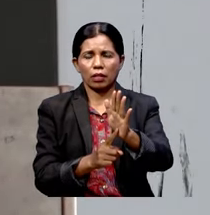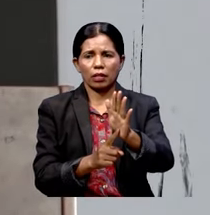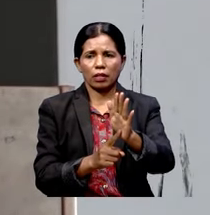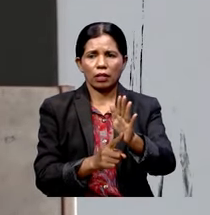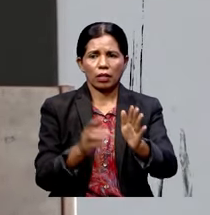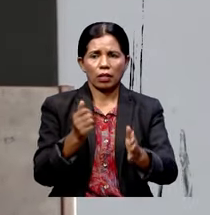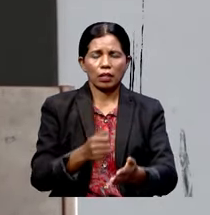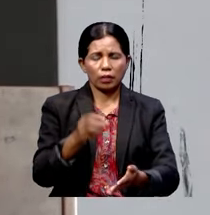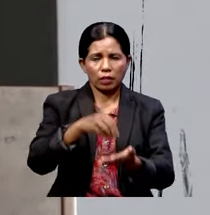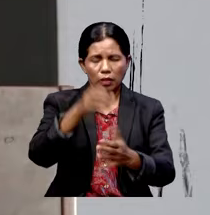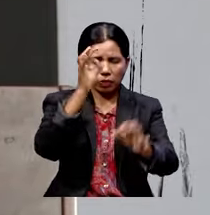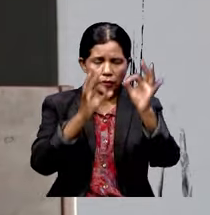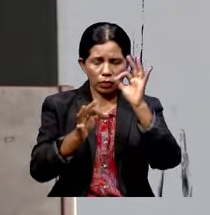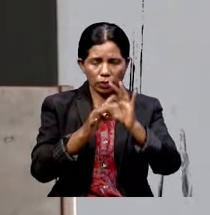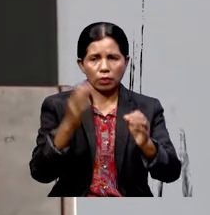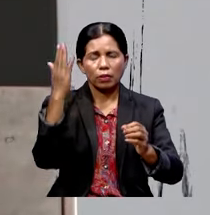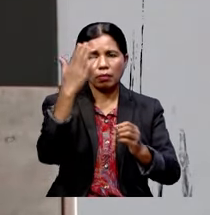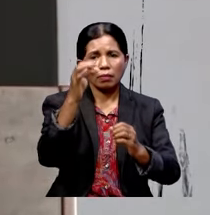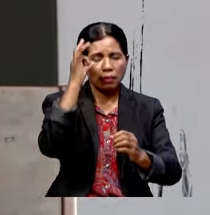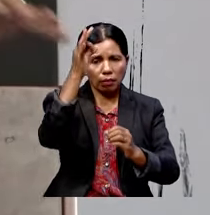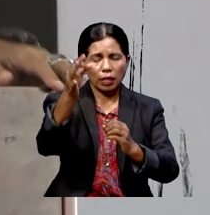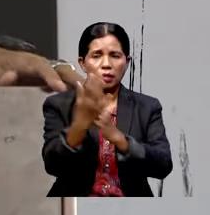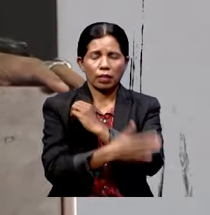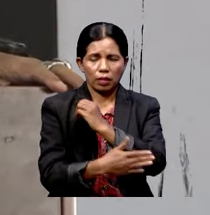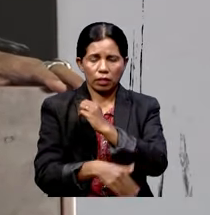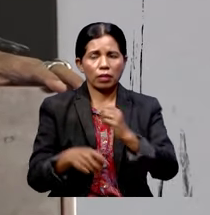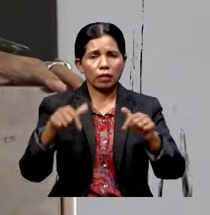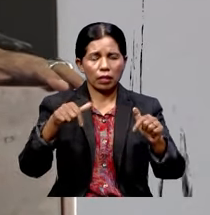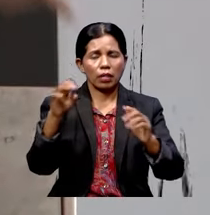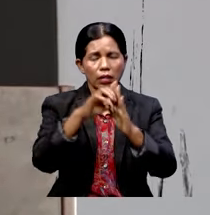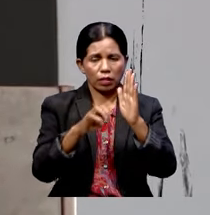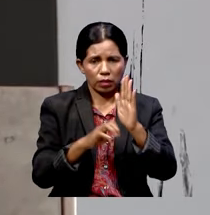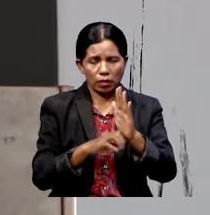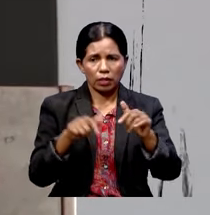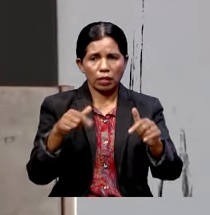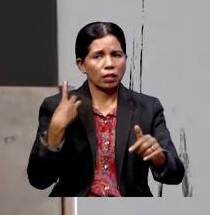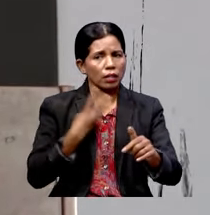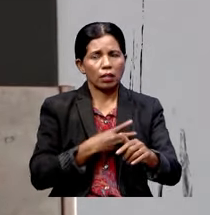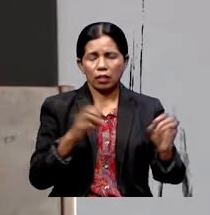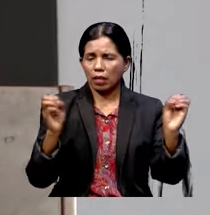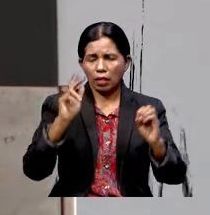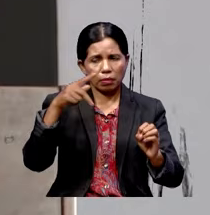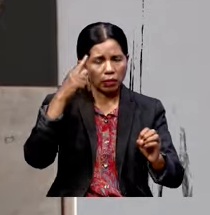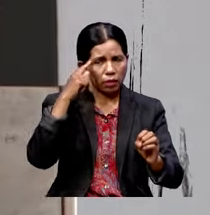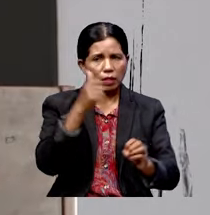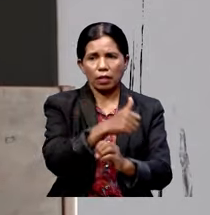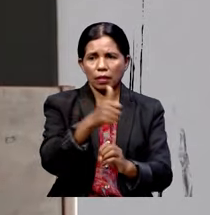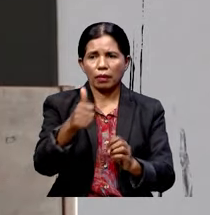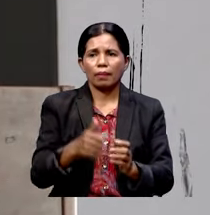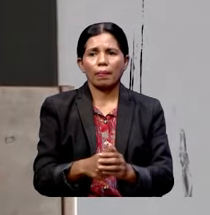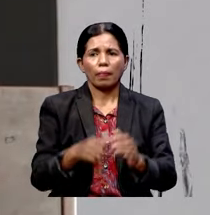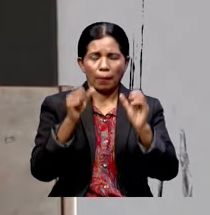se vê garante o futuro para a sala de bebê. Futuro vai estar aqui. Então, aí a política é ida